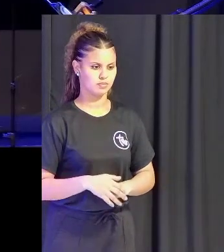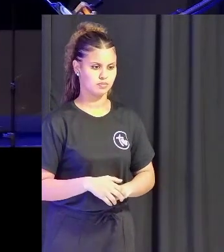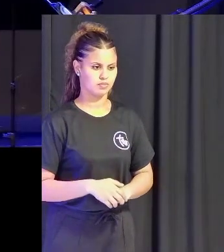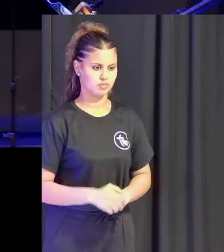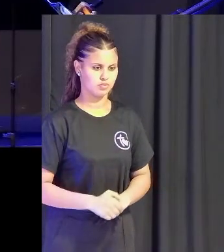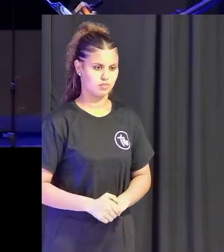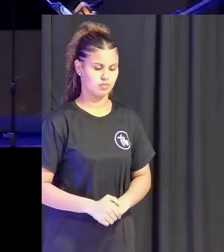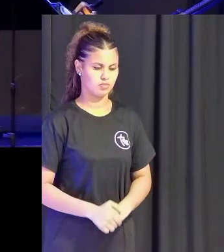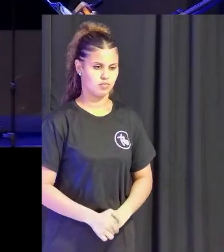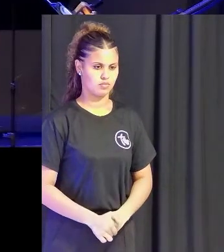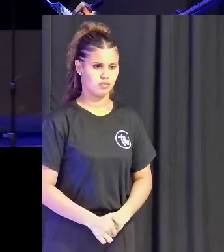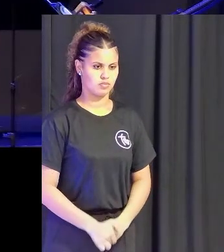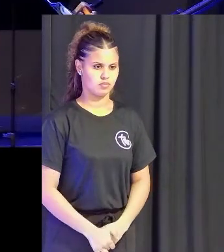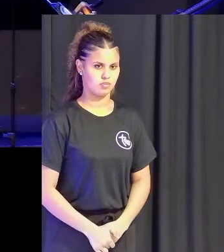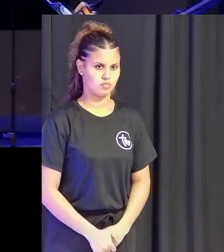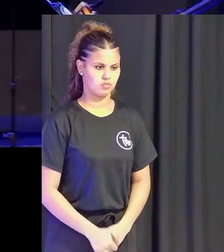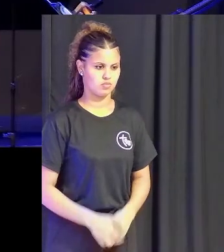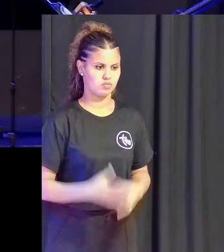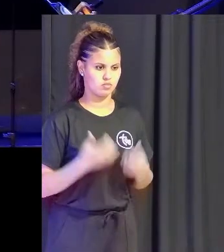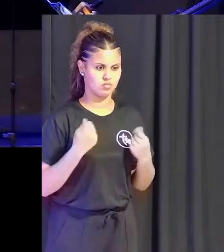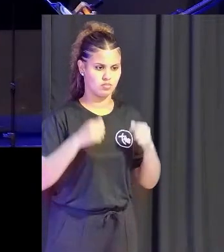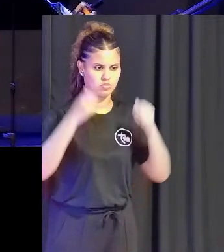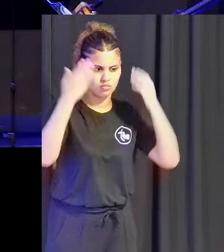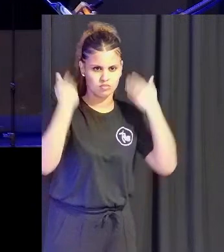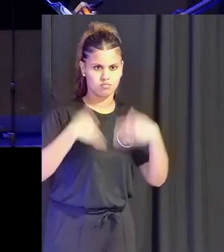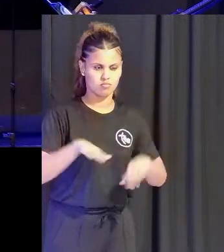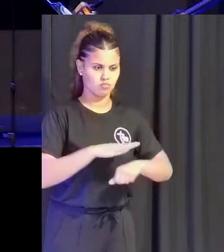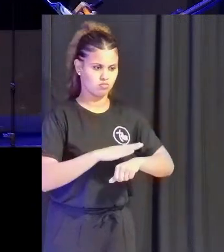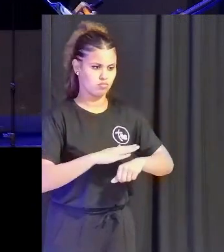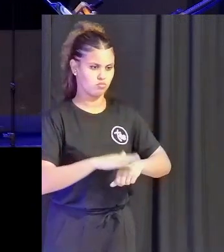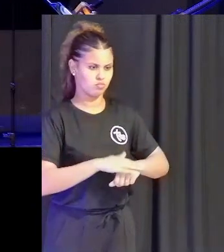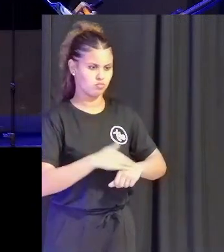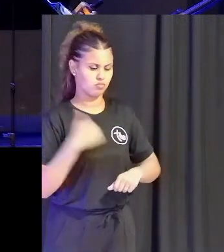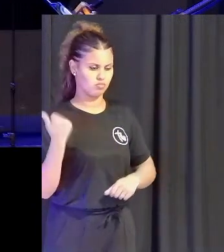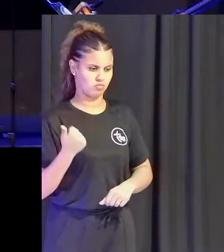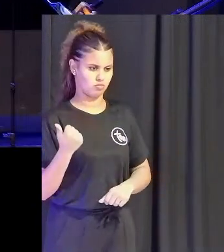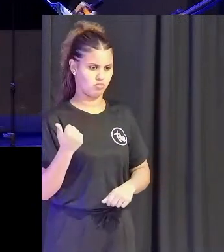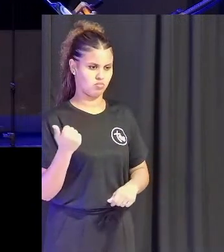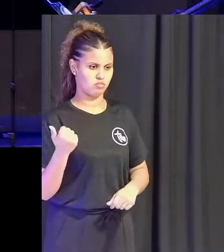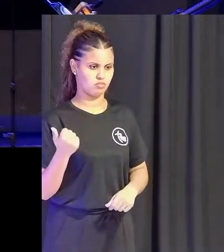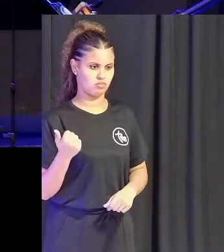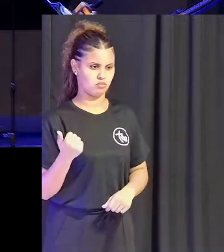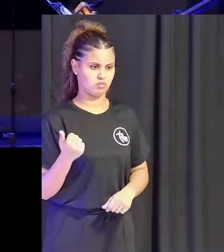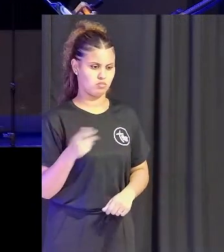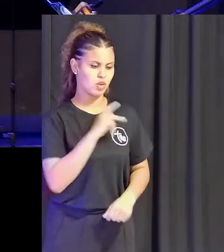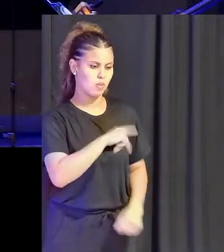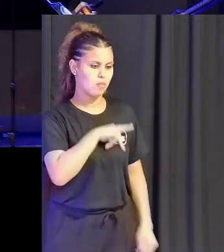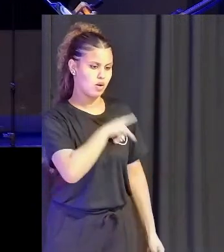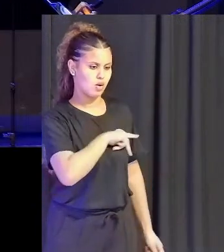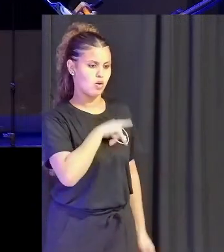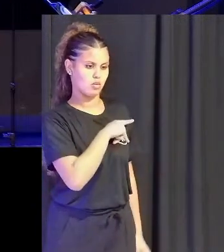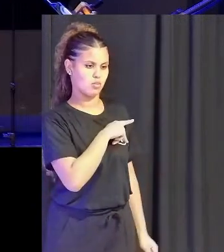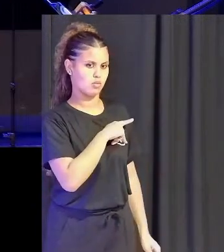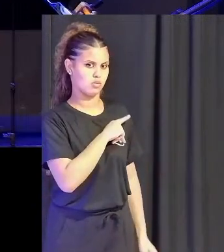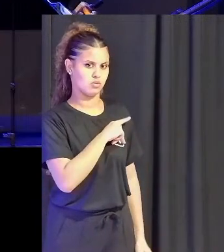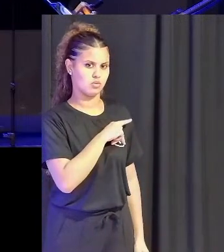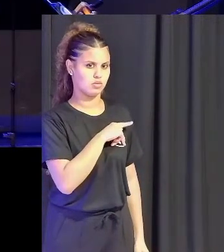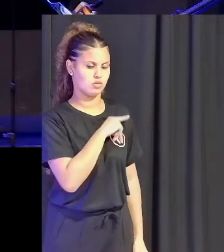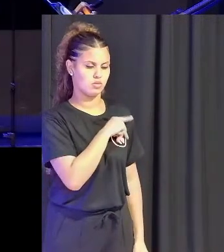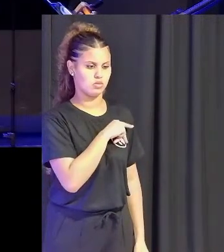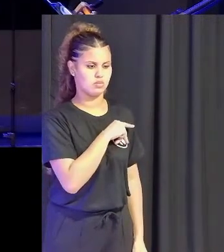Busquemos ser cada vez melhor como pessoas que seguimos a Jesus. Agora Paulo vai fazer uma transição